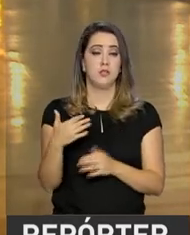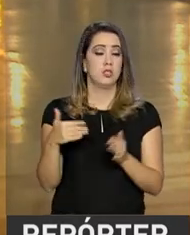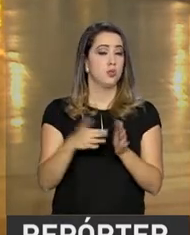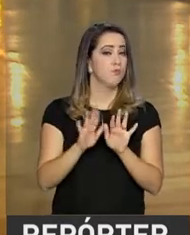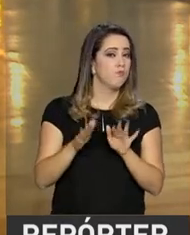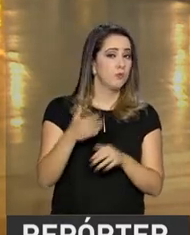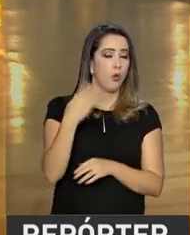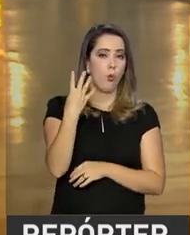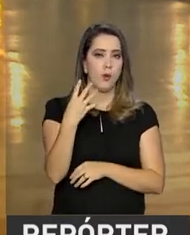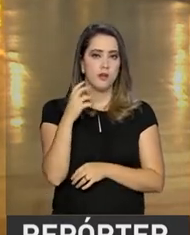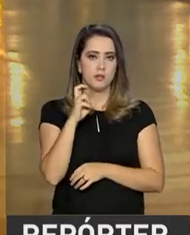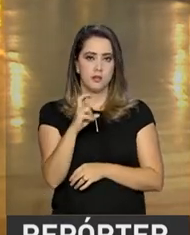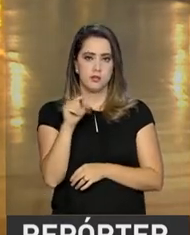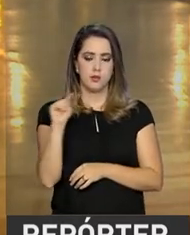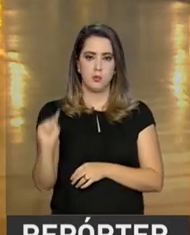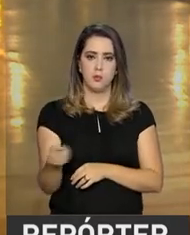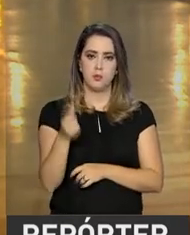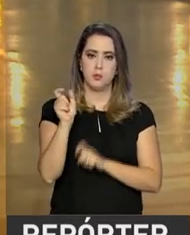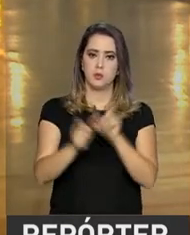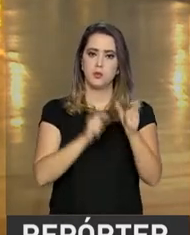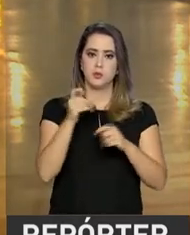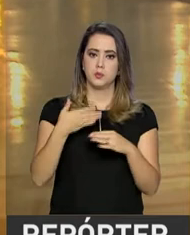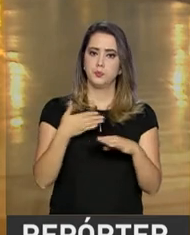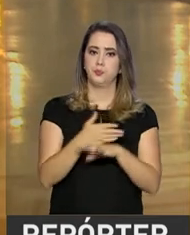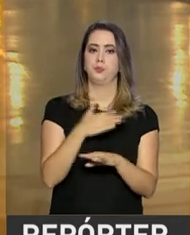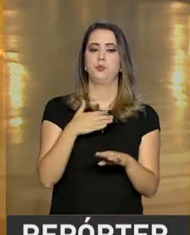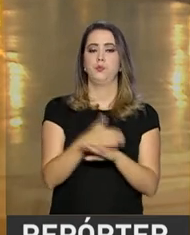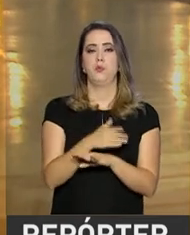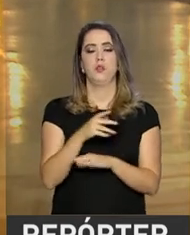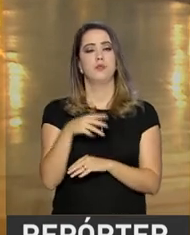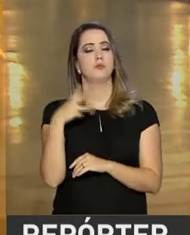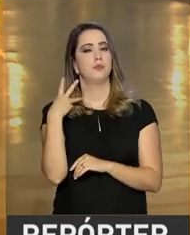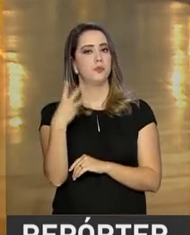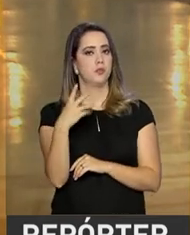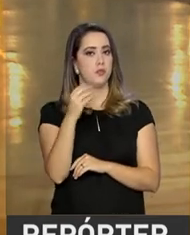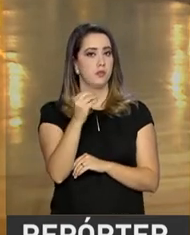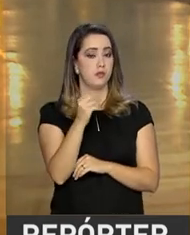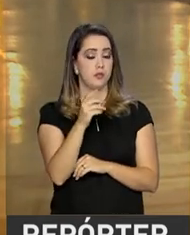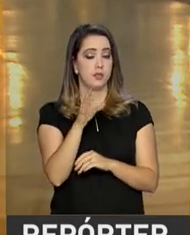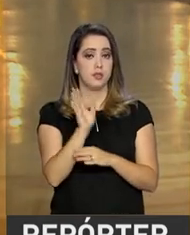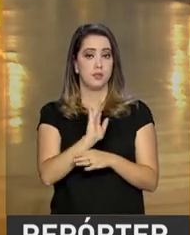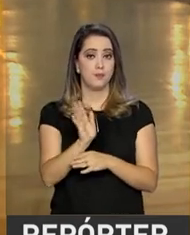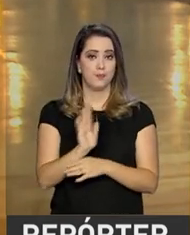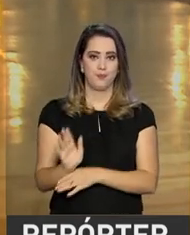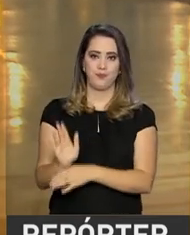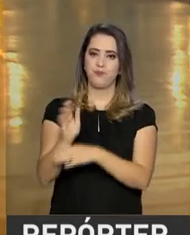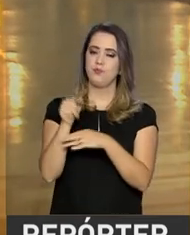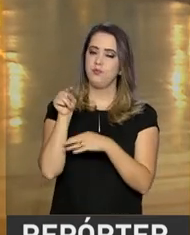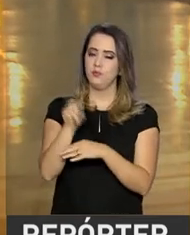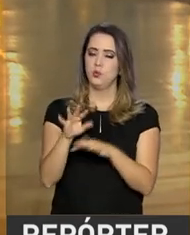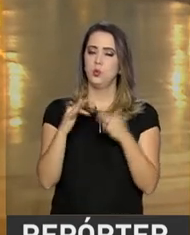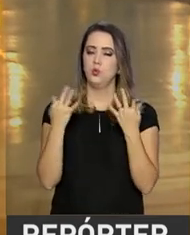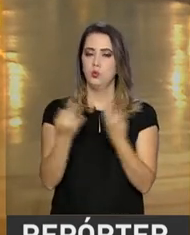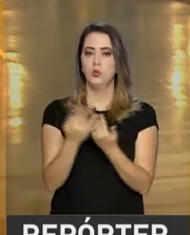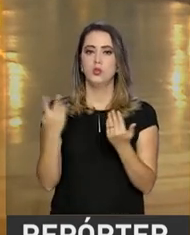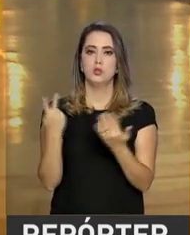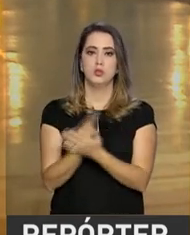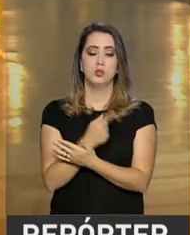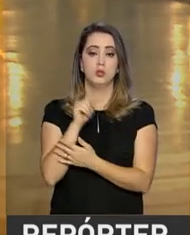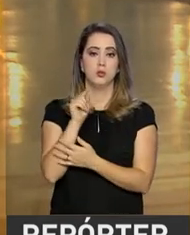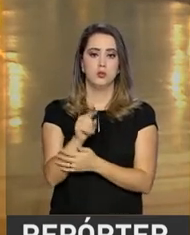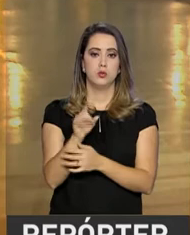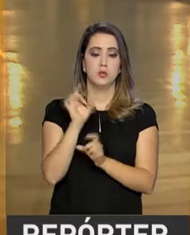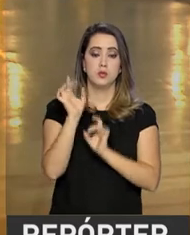menos 45 mil pessoas passem pelas mais de 300 sessões temáticas do fórum, que vai ter uma